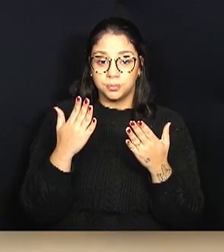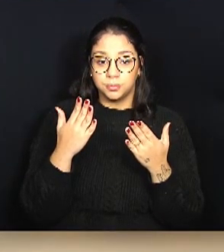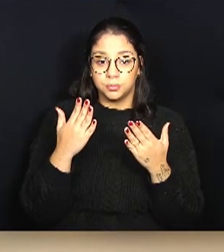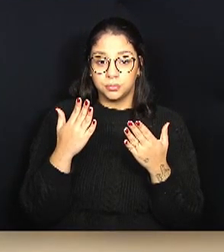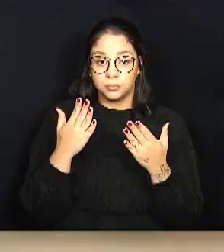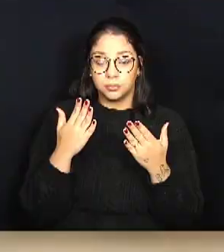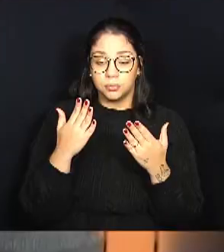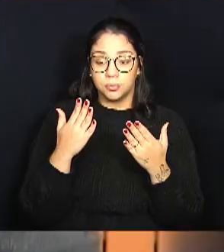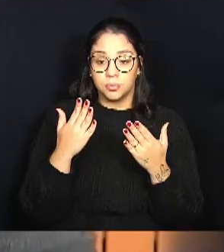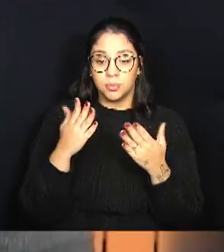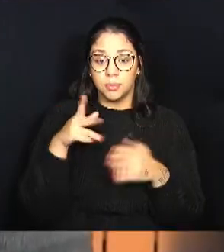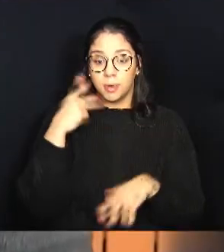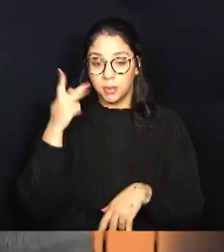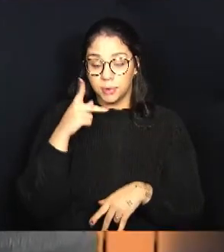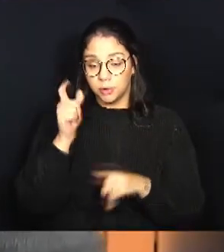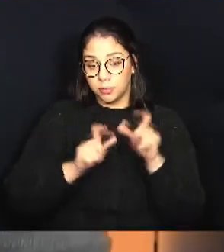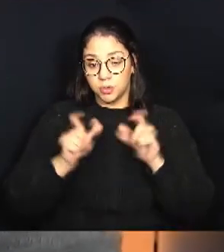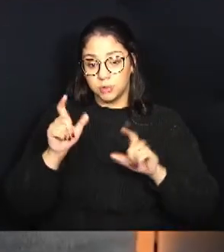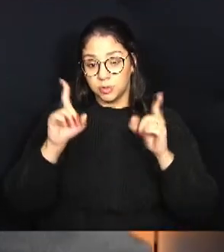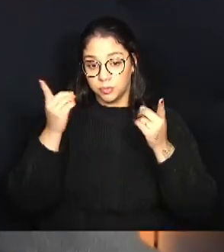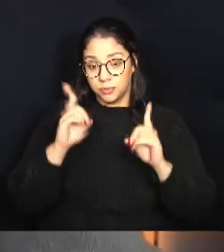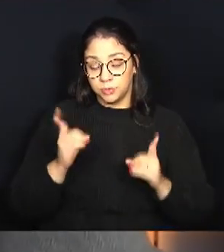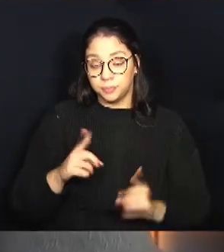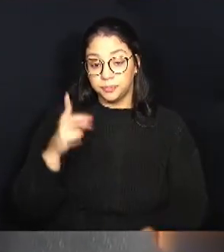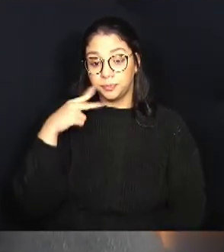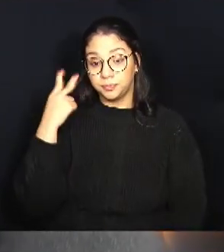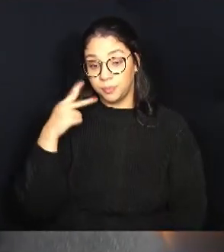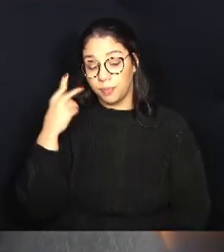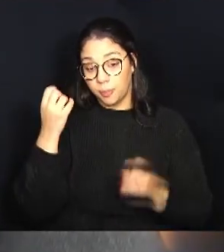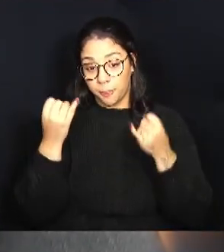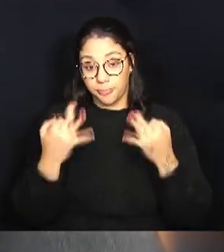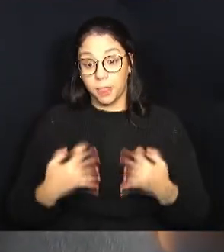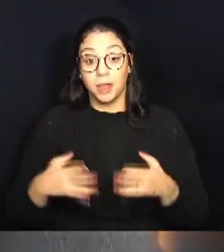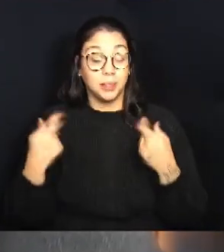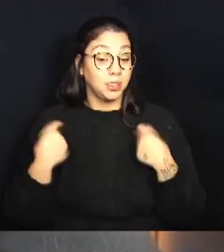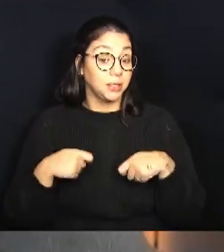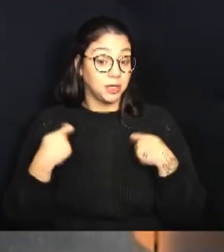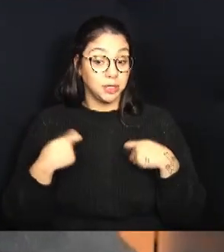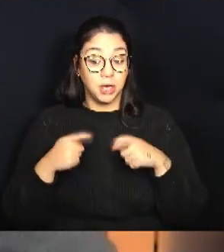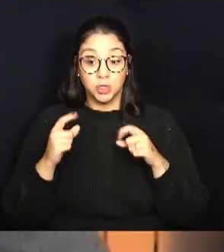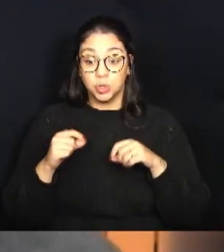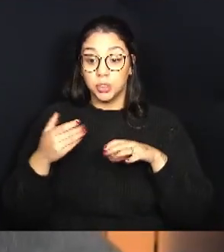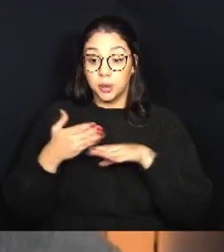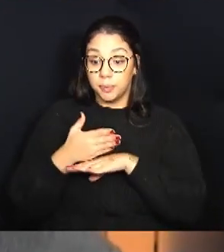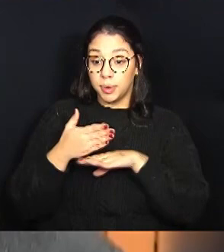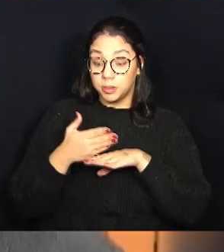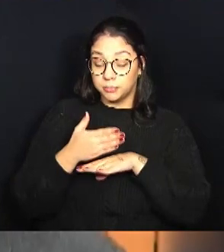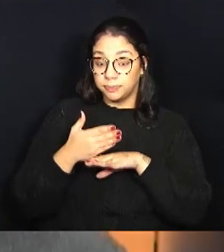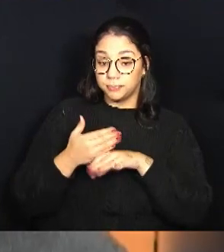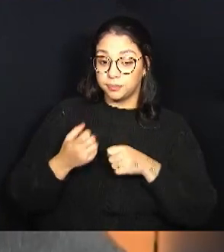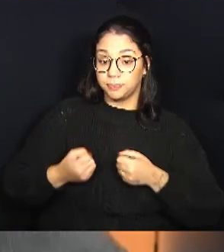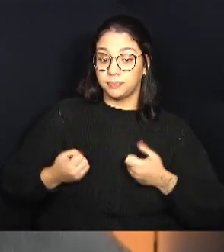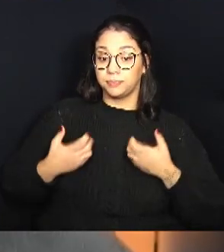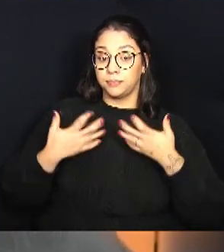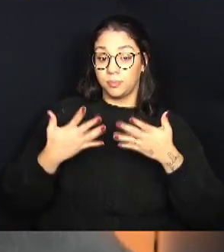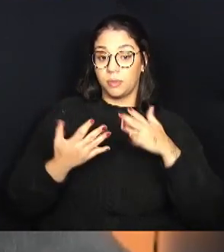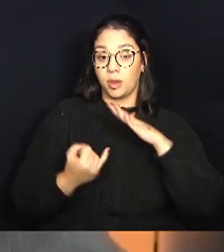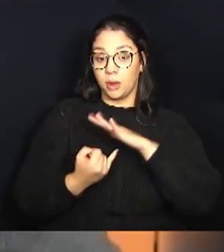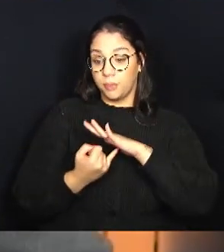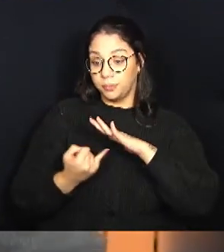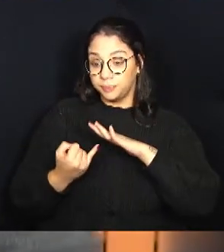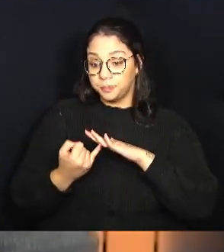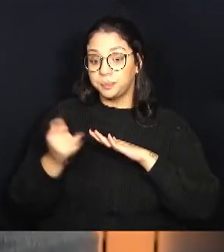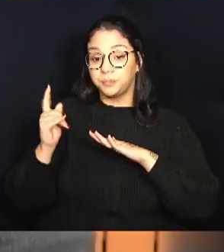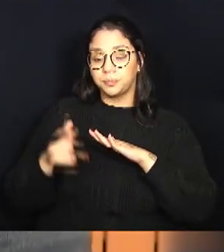com Deficiência, o vereador destacou a necessidade da participação expressiva das entidades, como